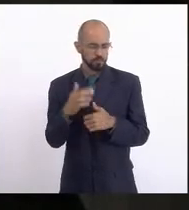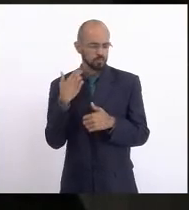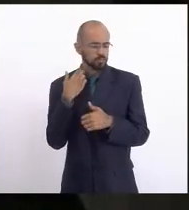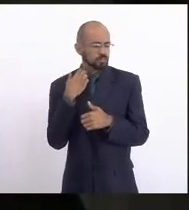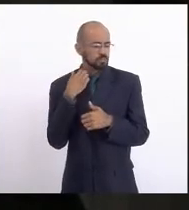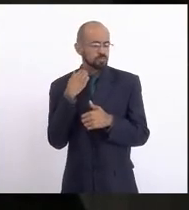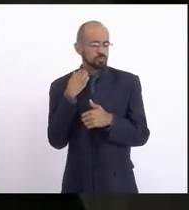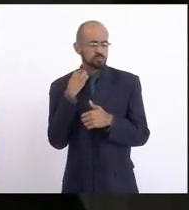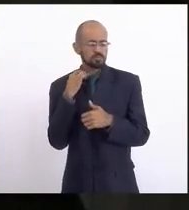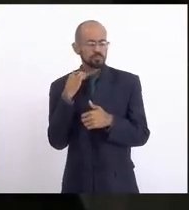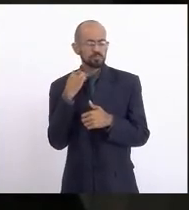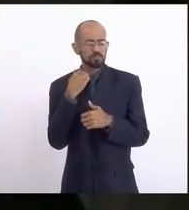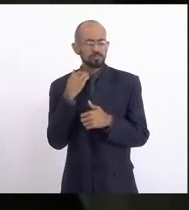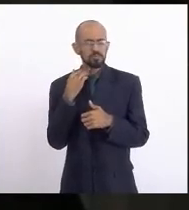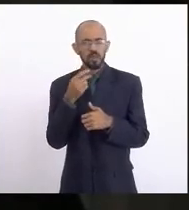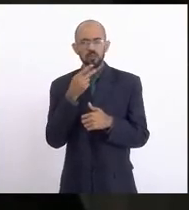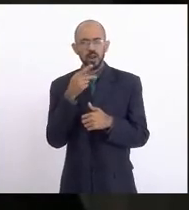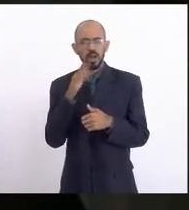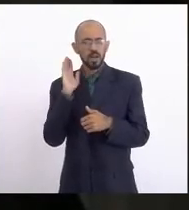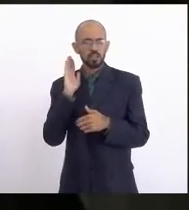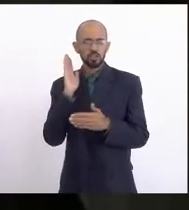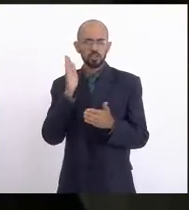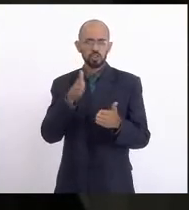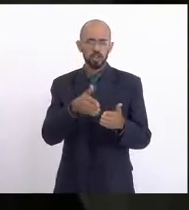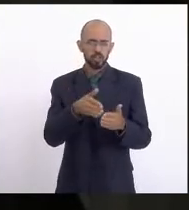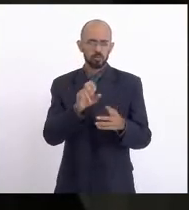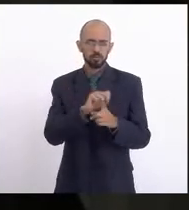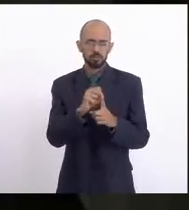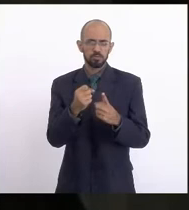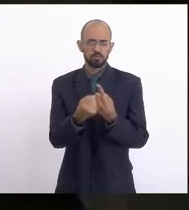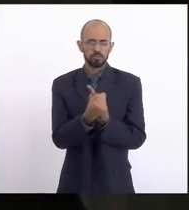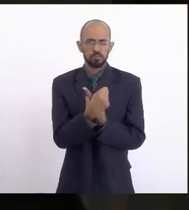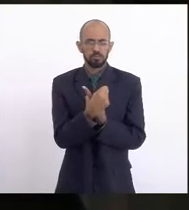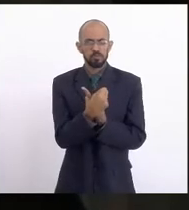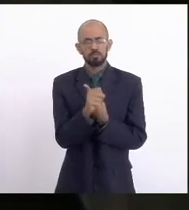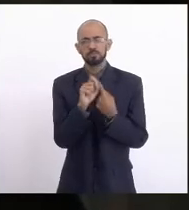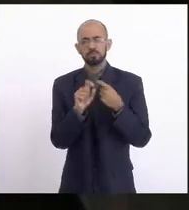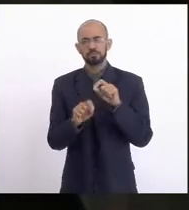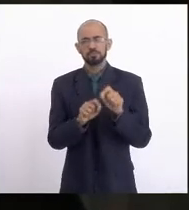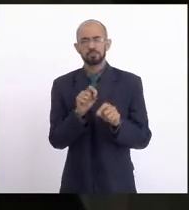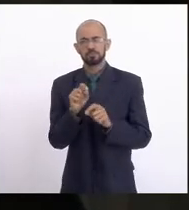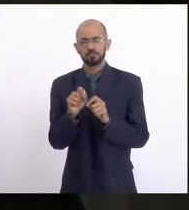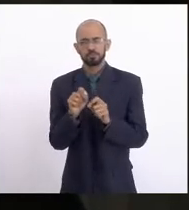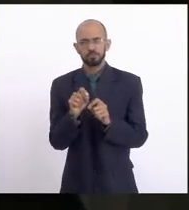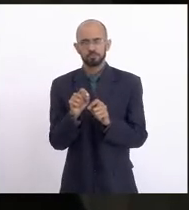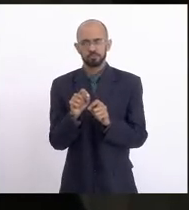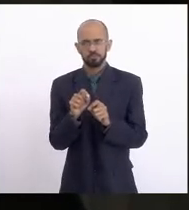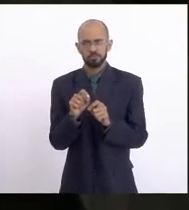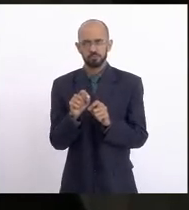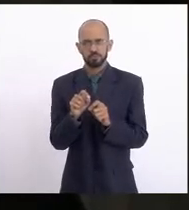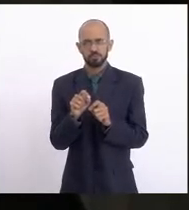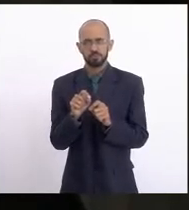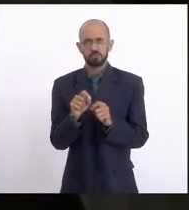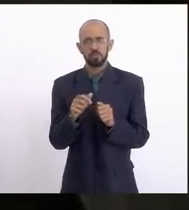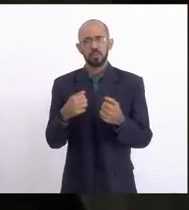falarmos diretamente para a sociedade que há que se haver